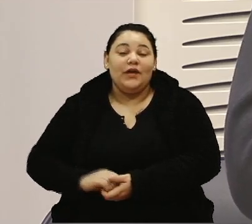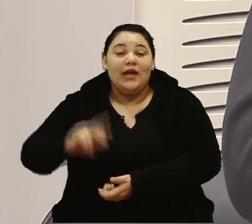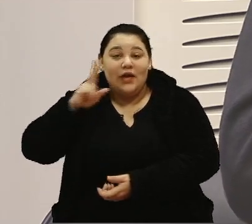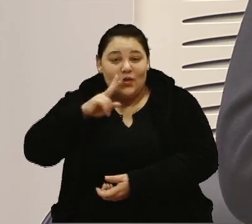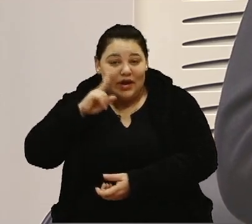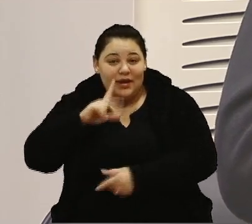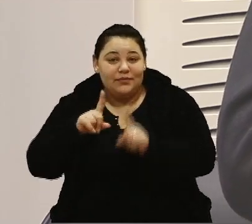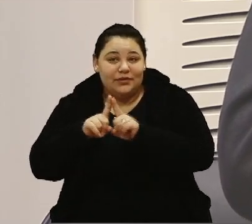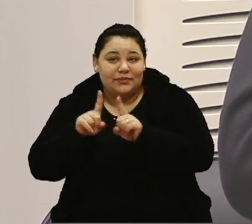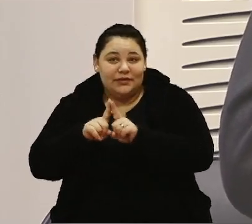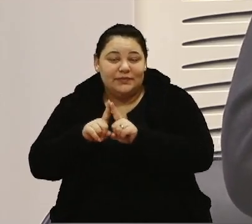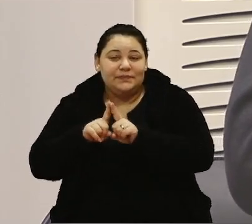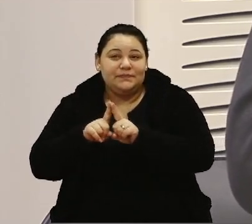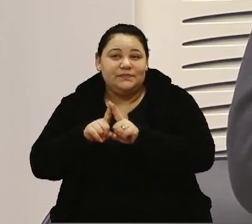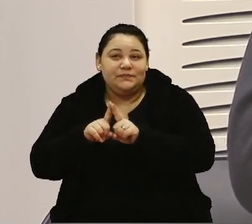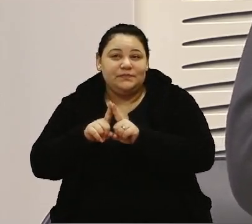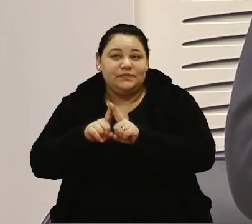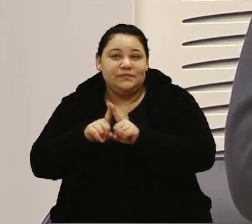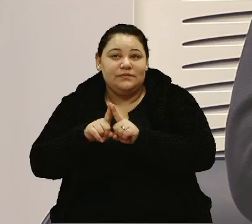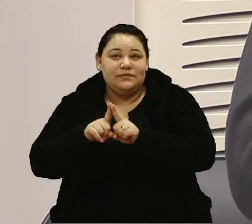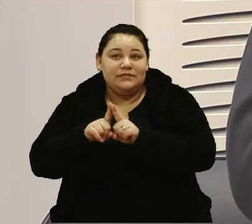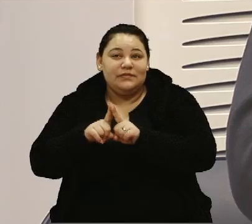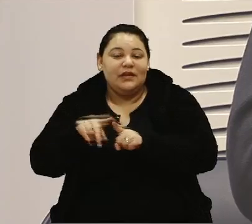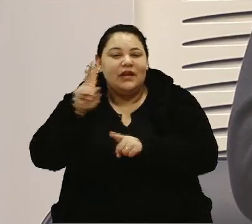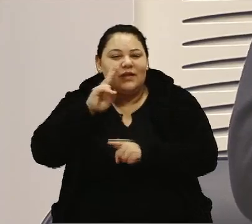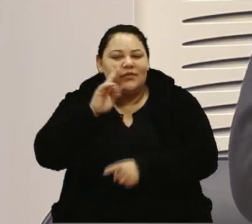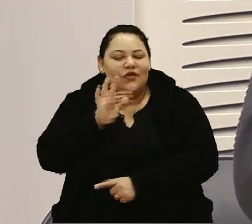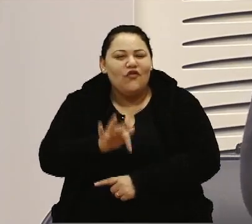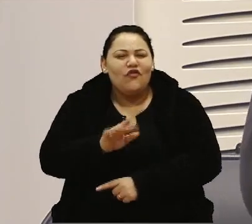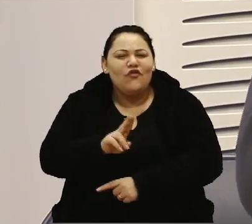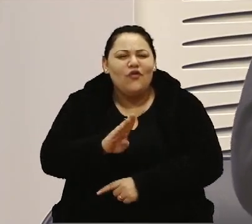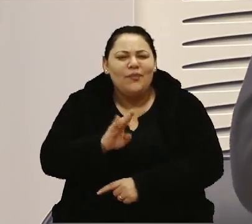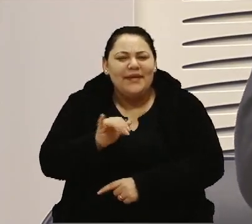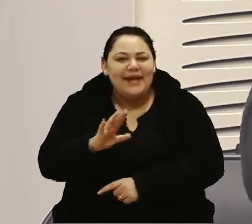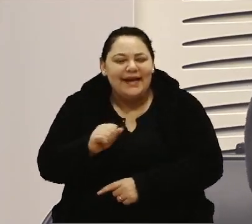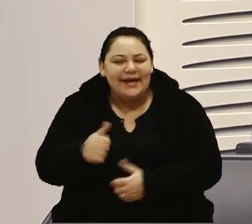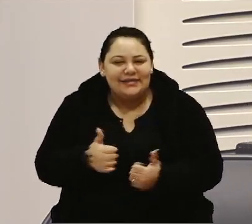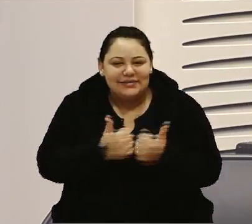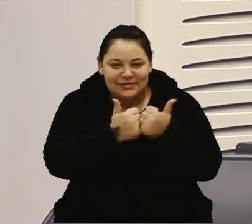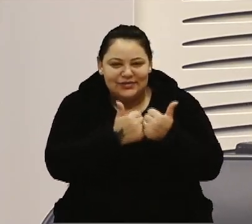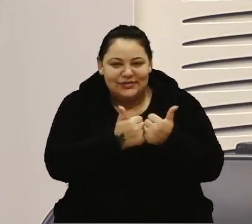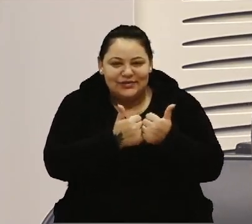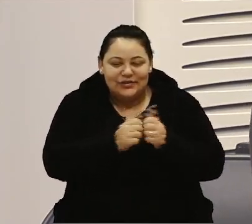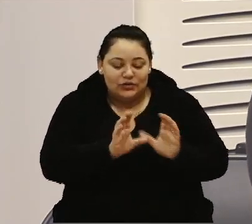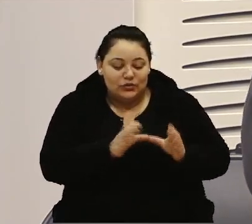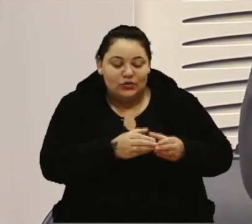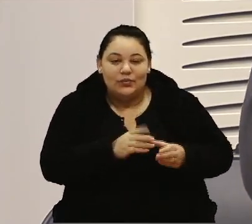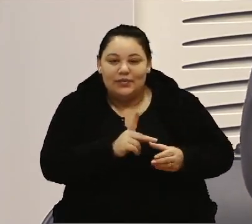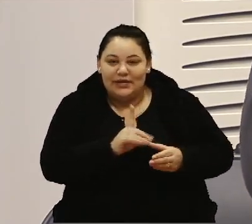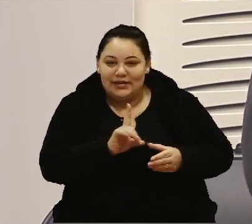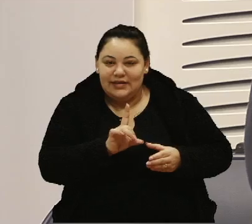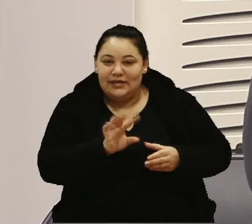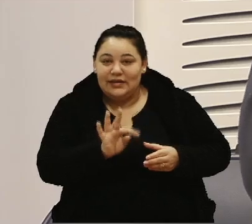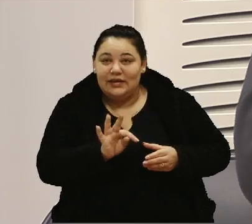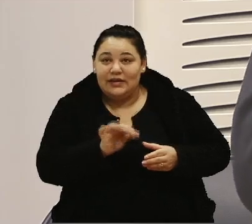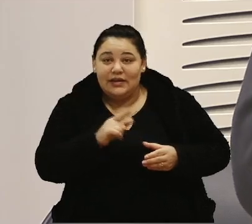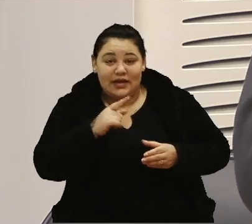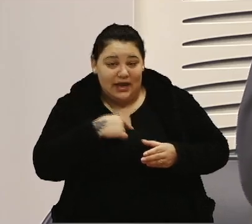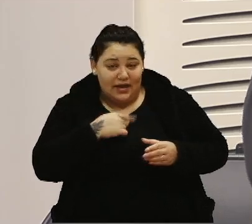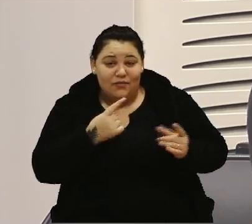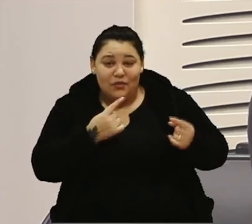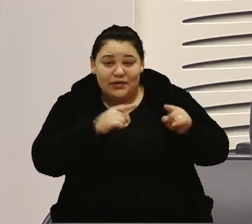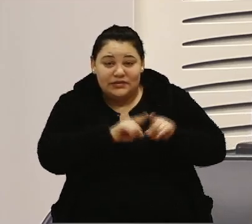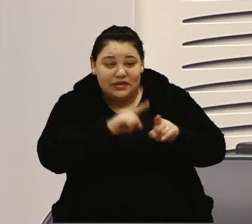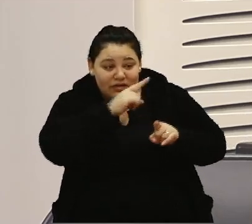Lembro, Rafael, do Fubica, que foi assessor da bancada do PDT, né? Era meu parceiro lá,